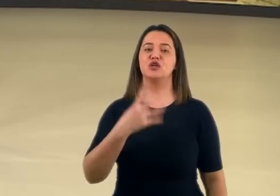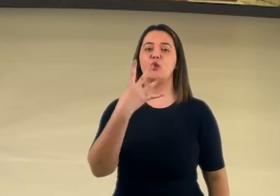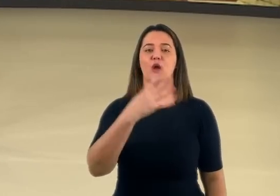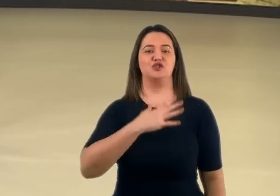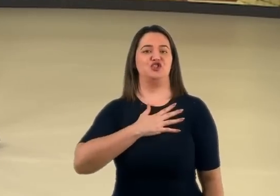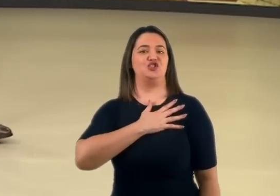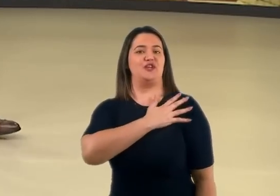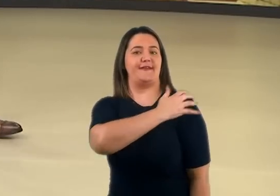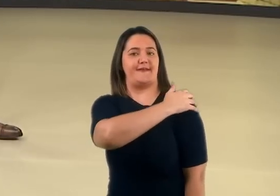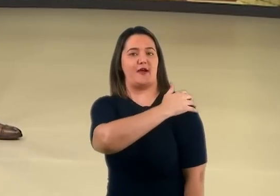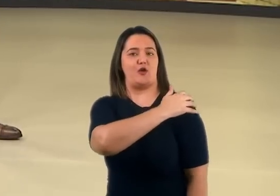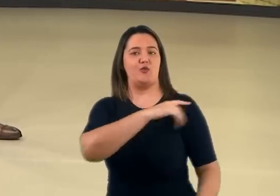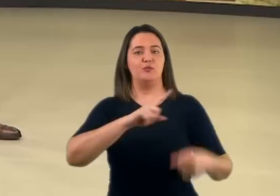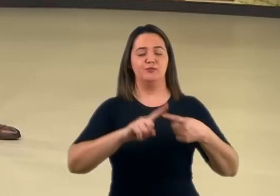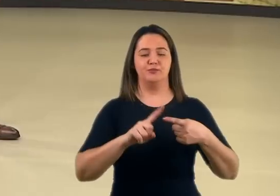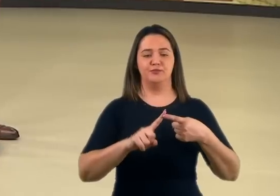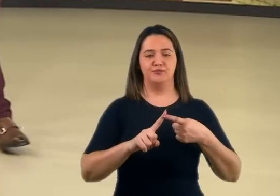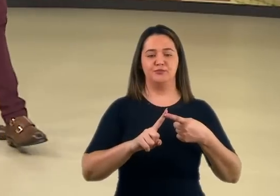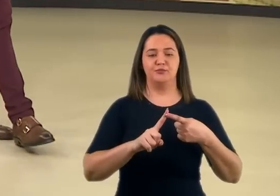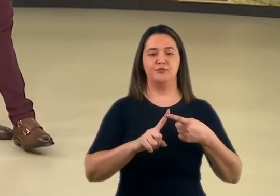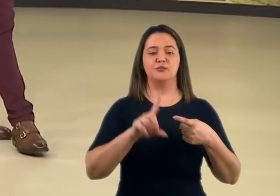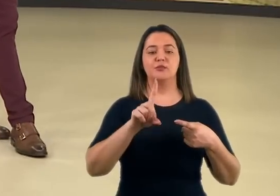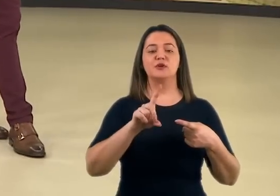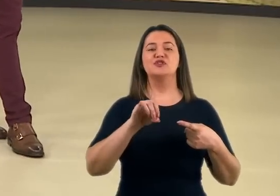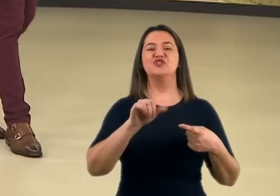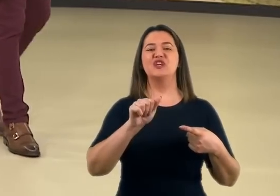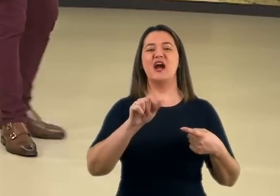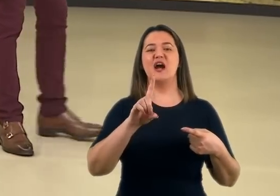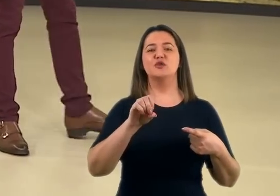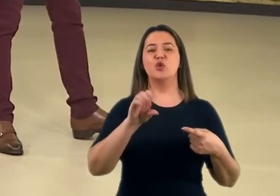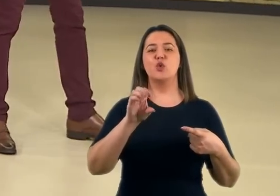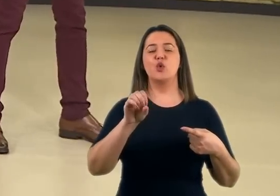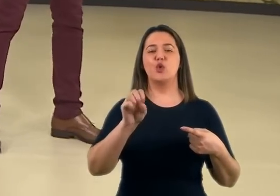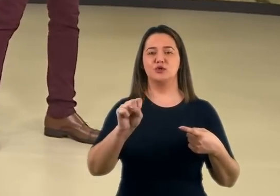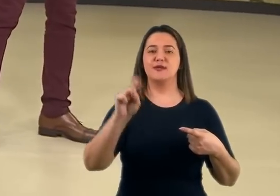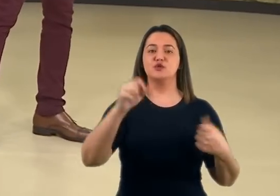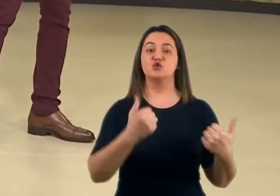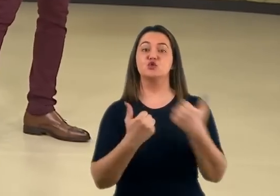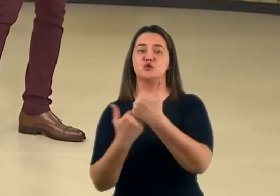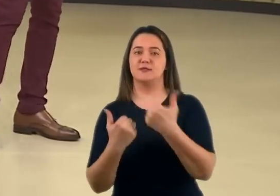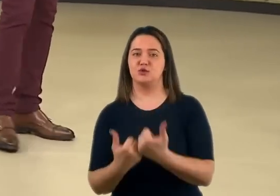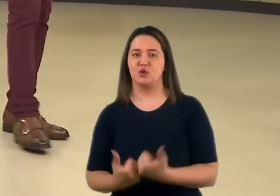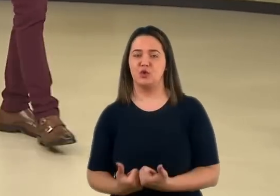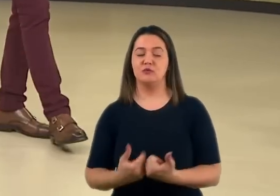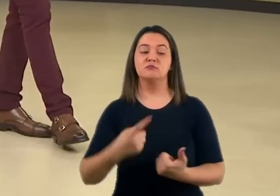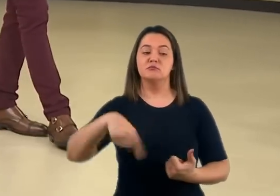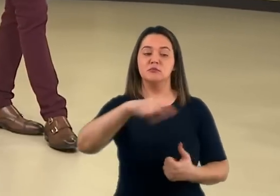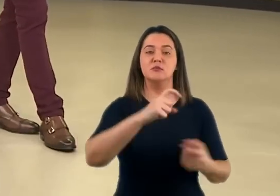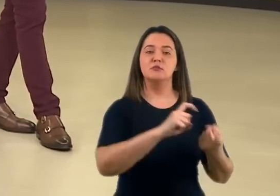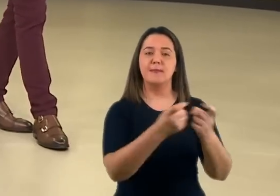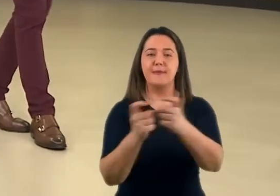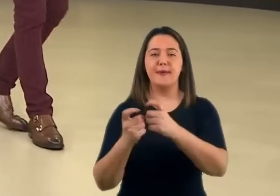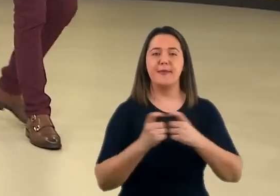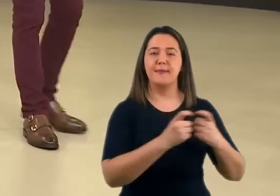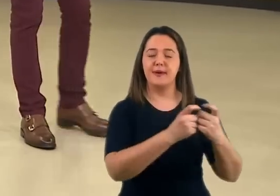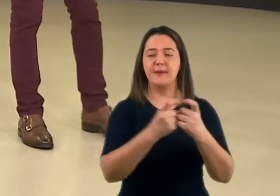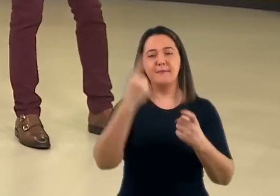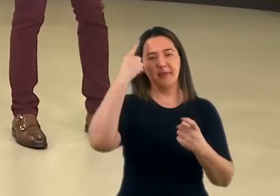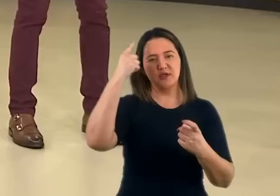generais imediatos, conhecidos como diadocos, que significa sucessores, decidiram inicialmente